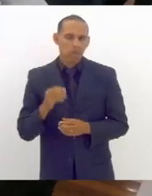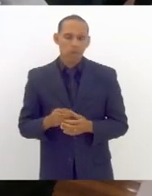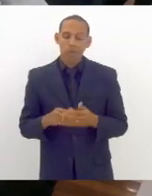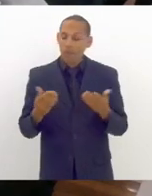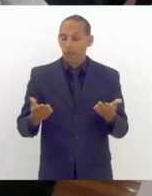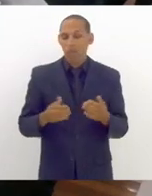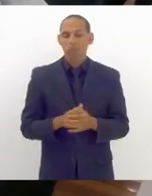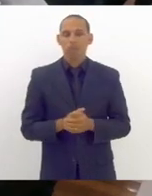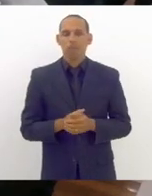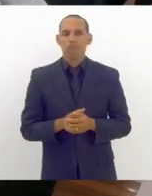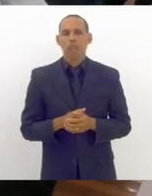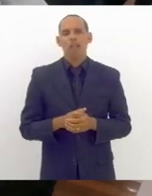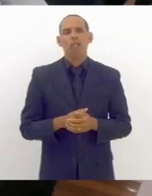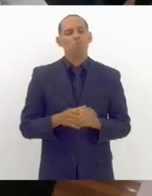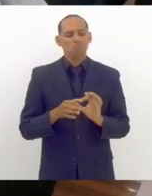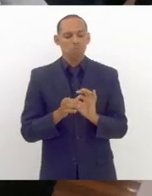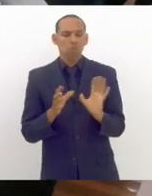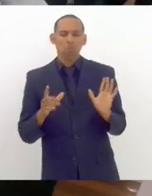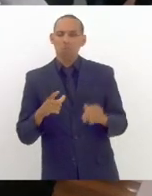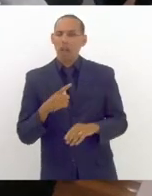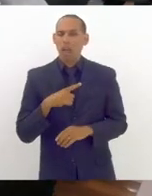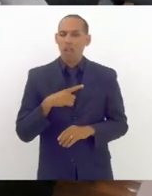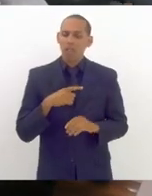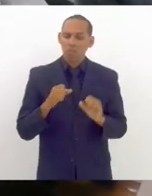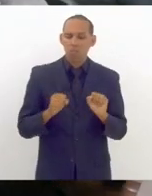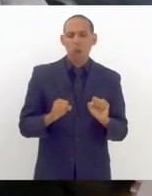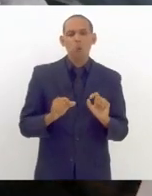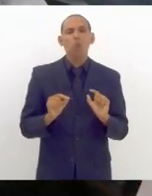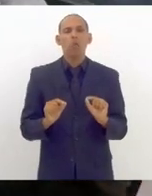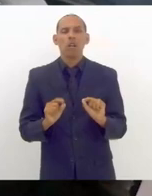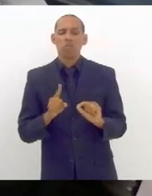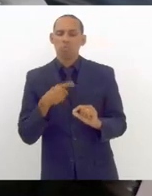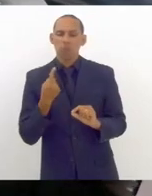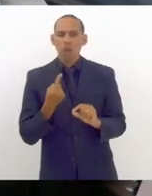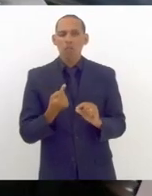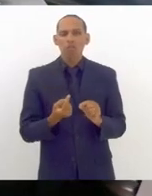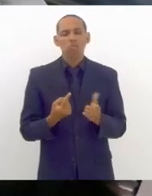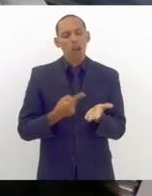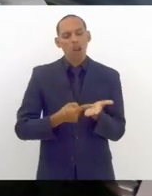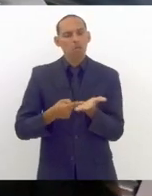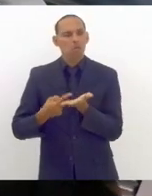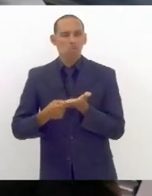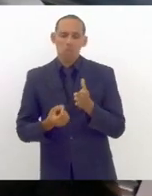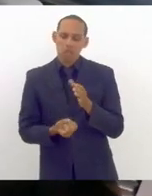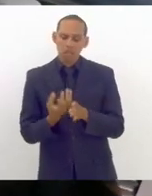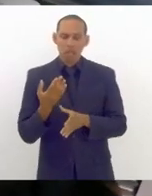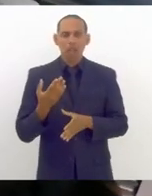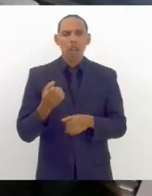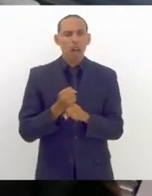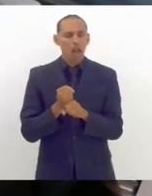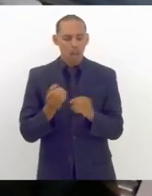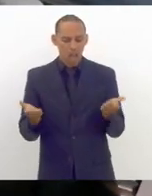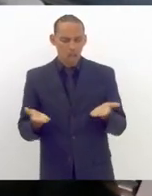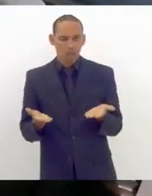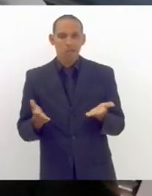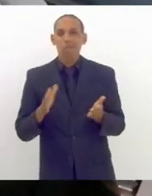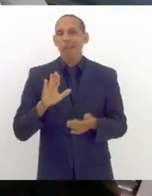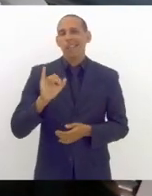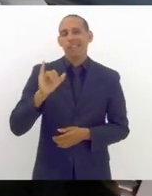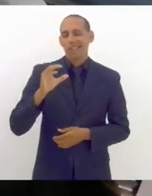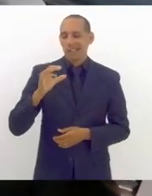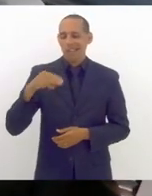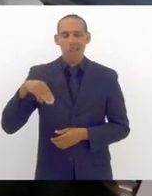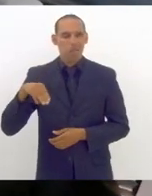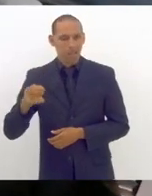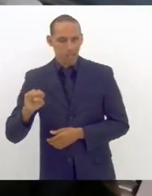então já que essa disponibilidade a possibilidade da gente construir esse acordo esse ano e na questão do